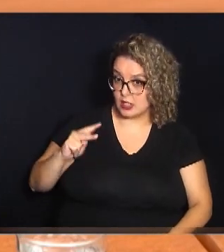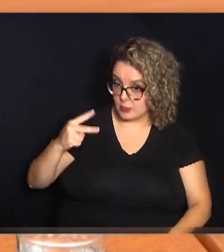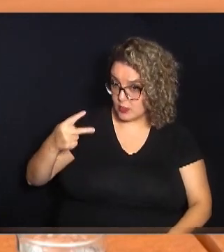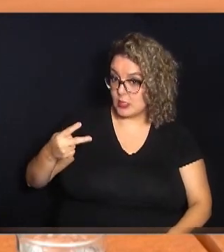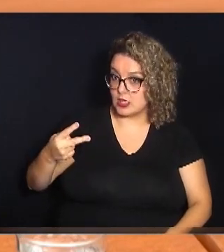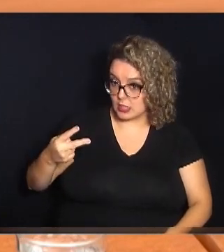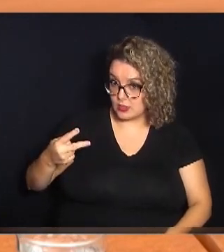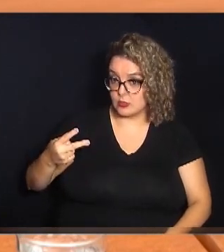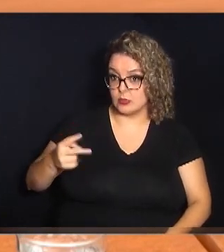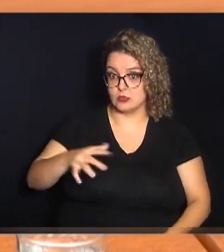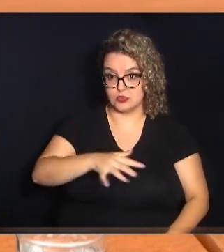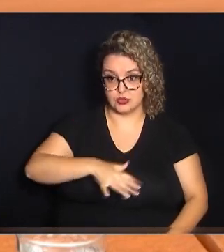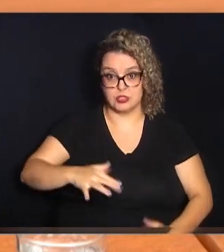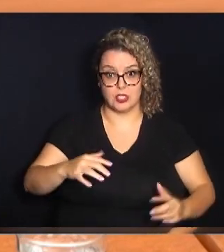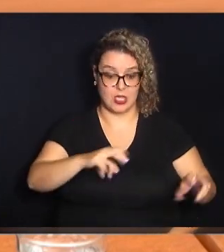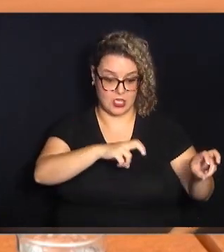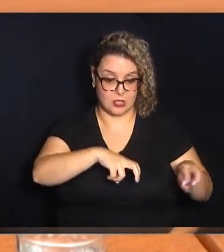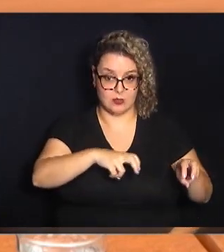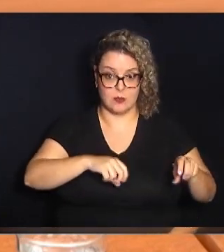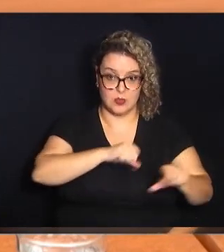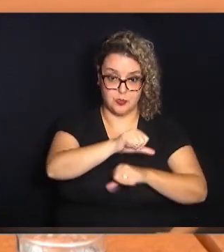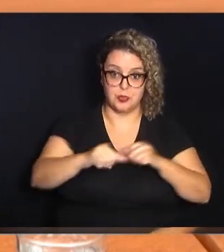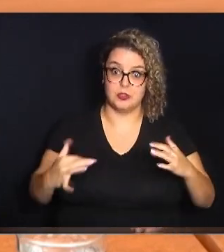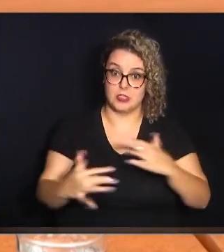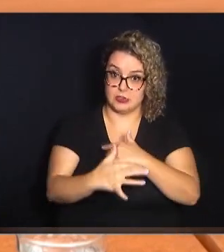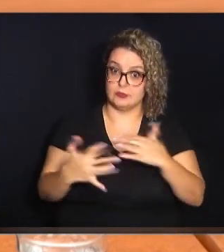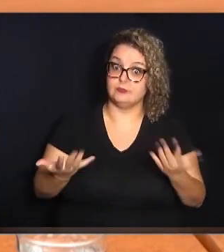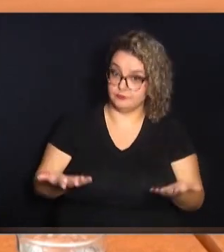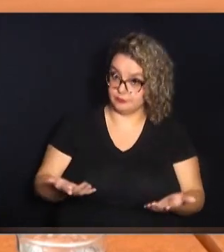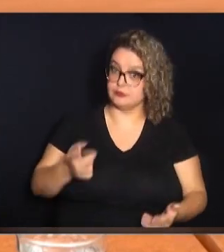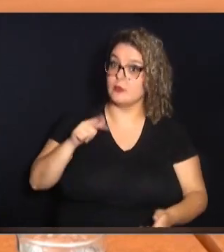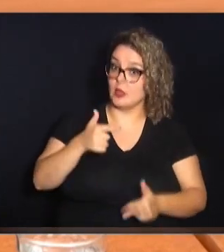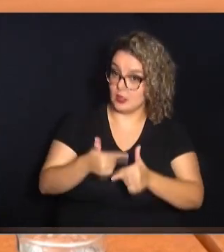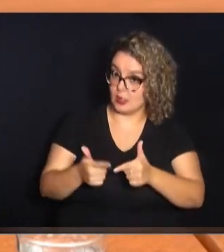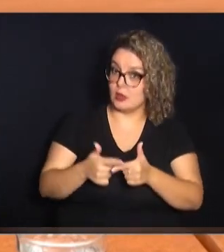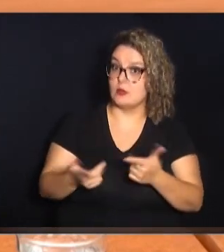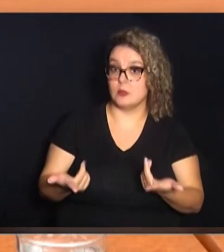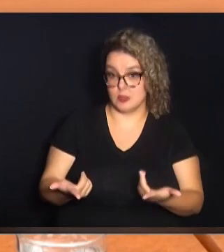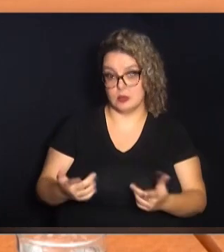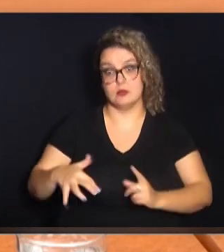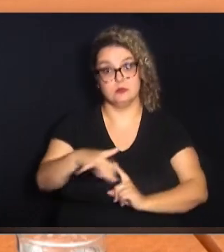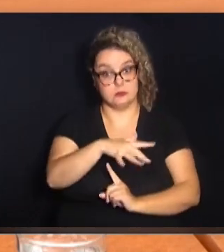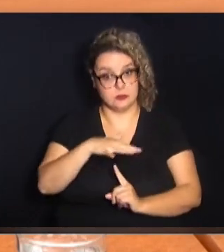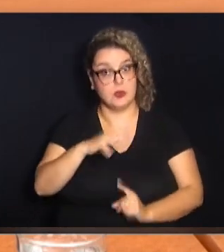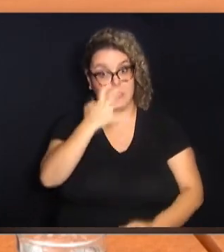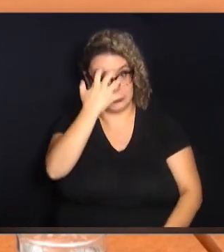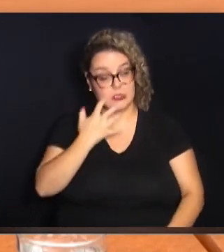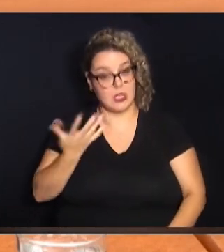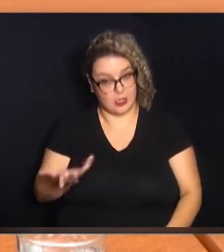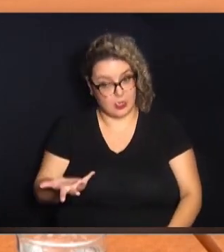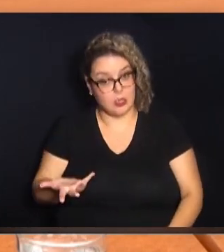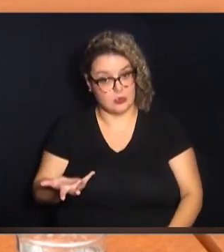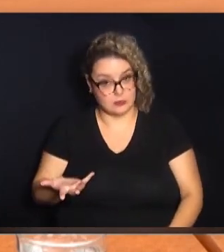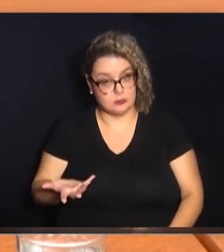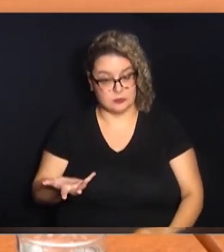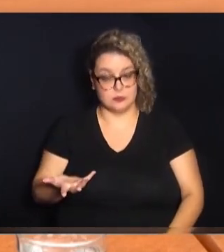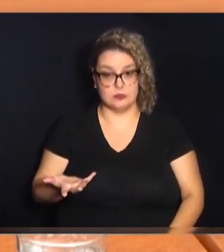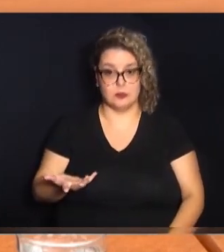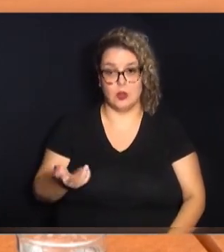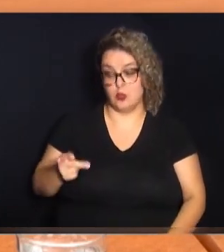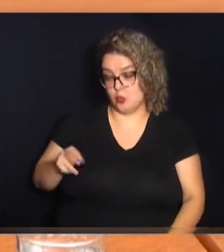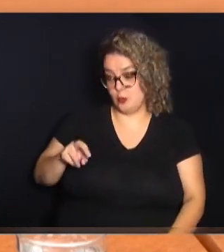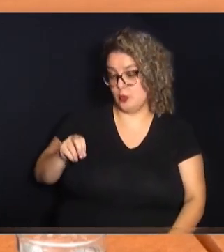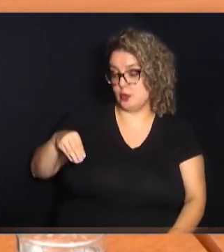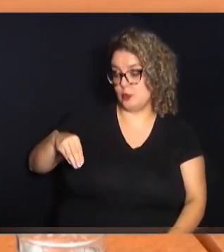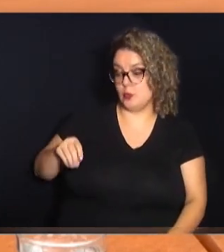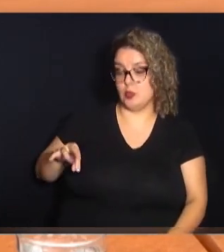qu né de de área rural em em área urbana né é um problema ambiental sério né embora o